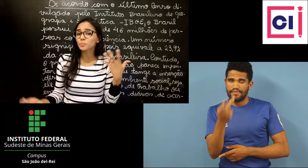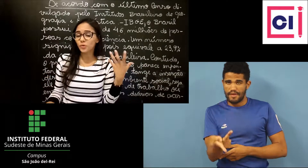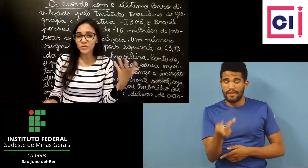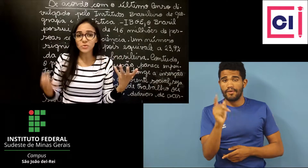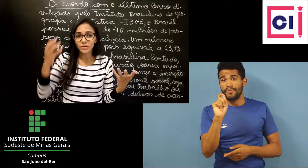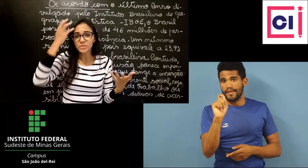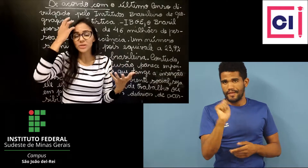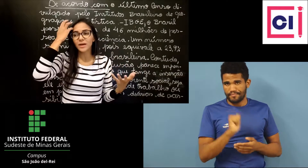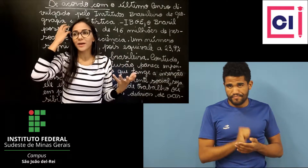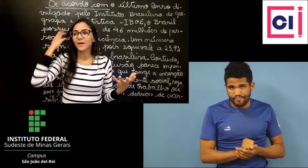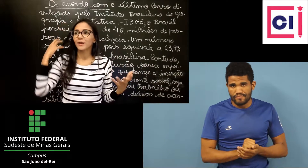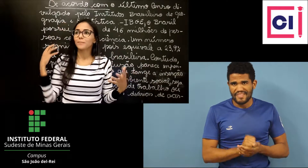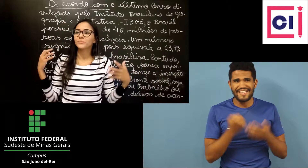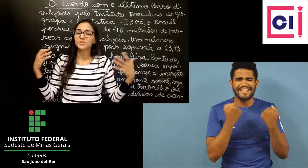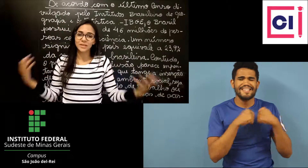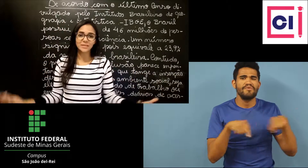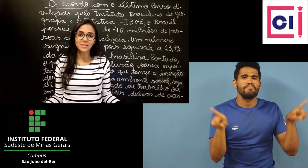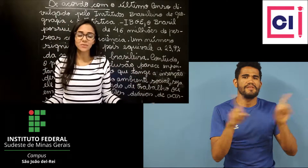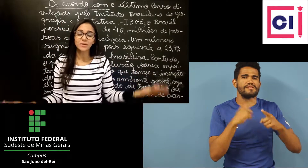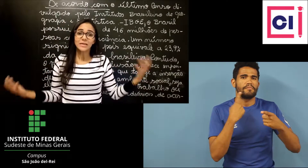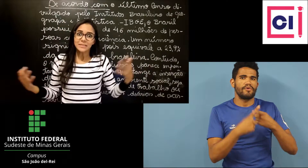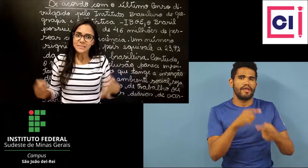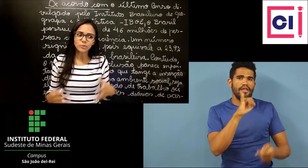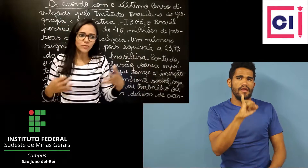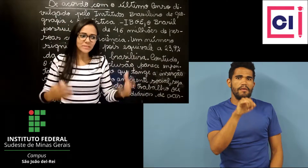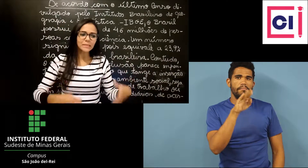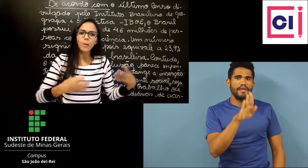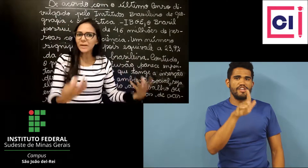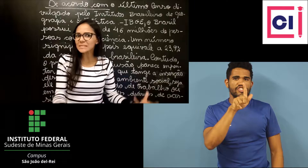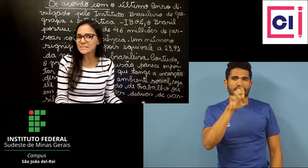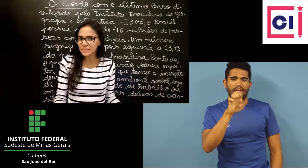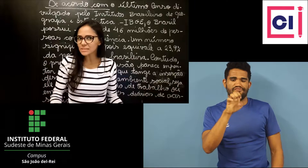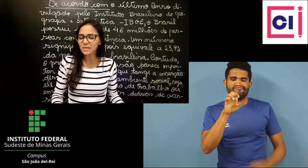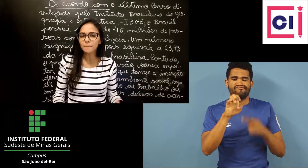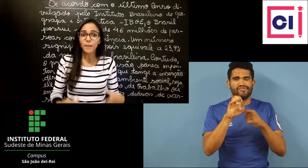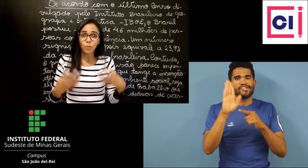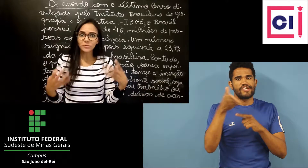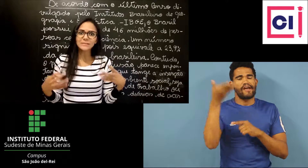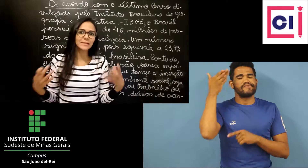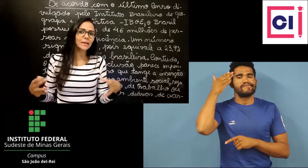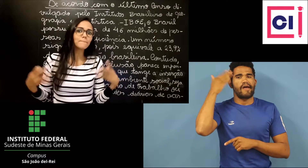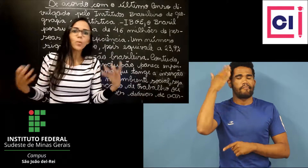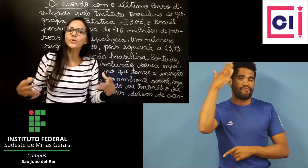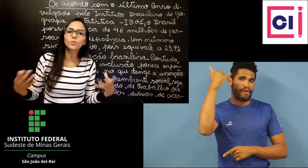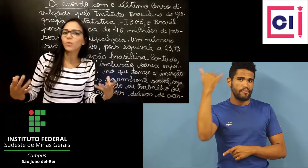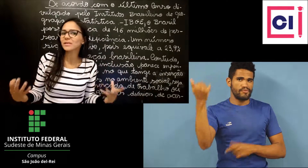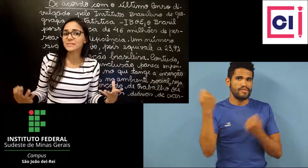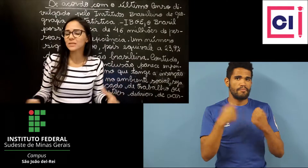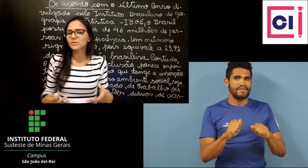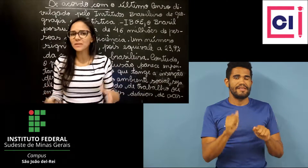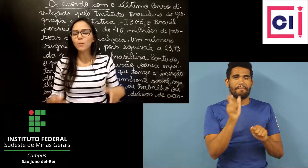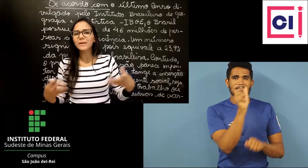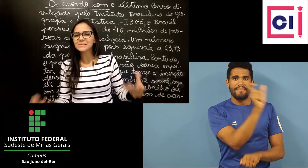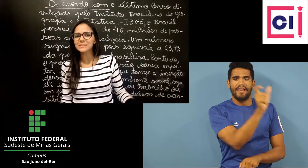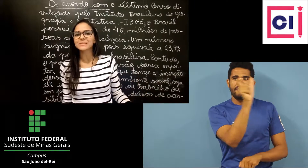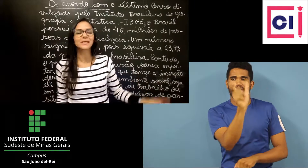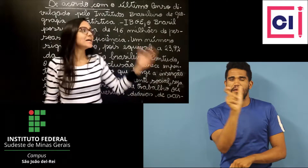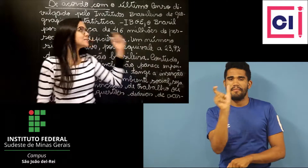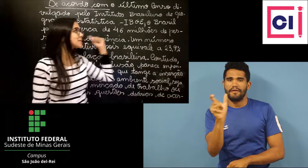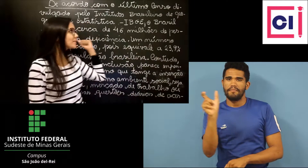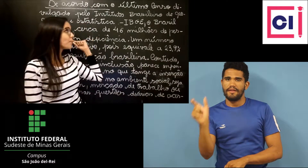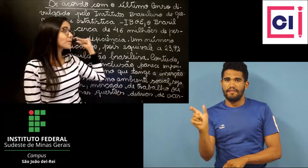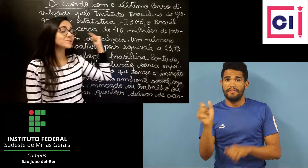entre os professores de redação, dizendo que você não precisa, quando a sigla é muito conhecida, você não